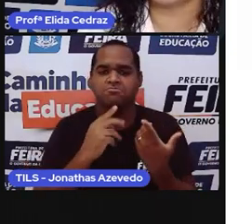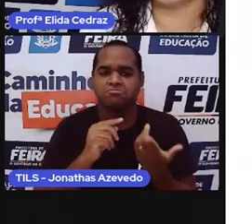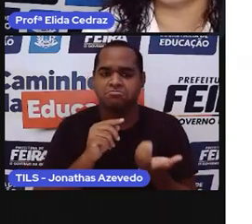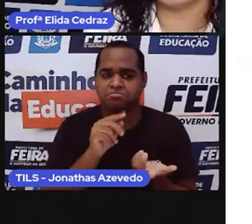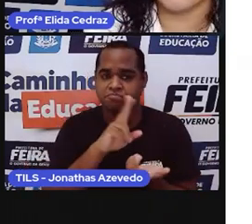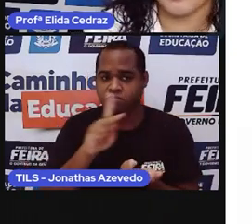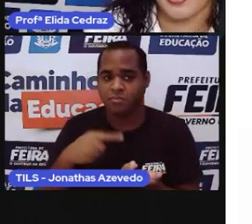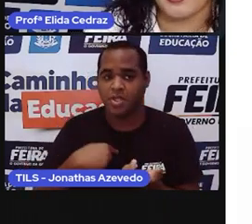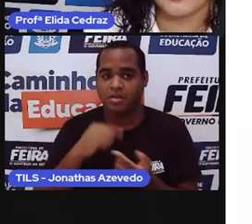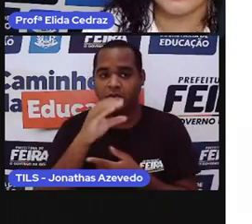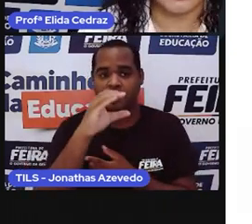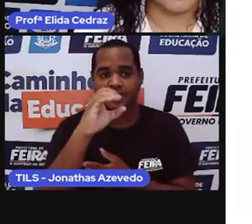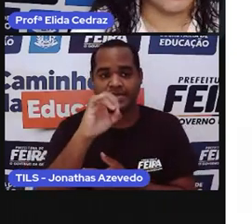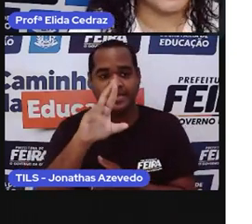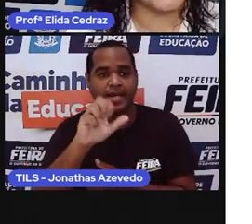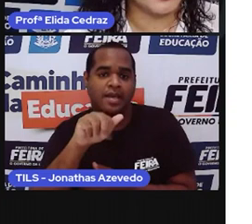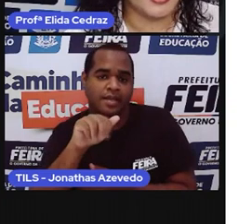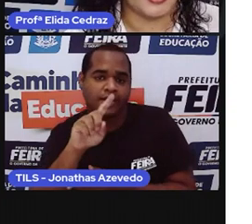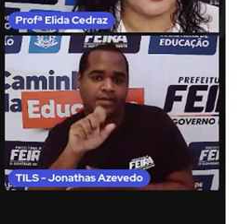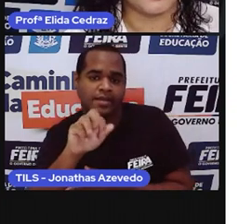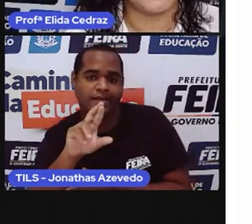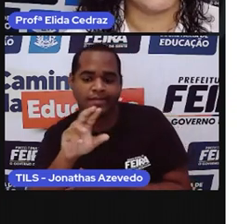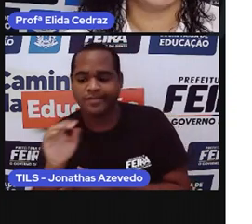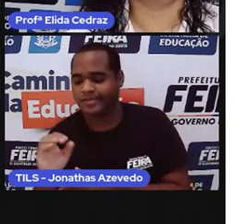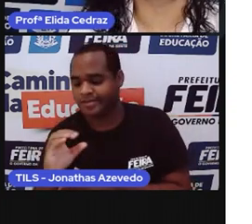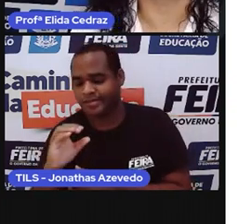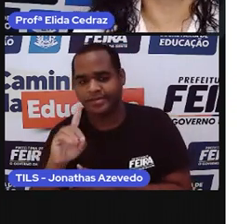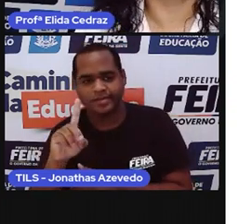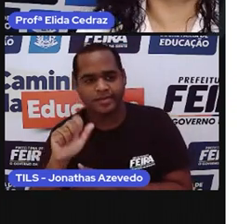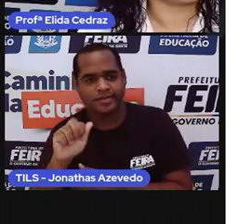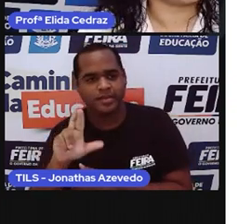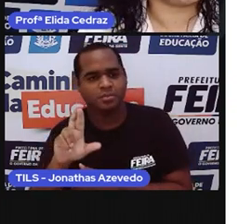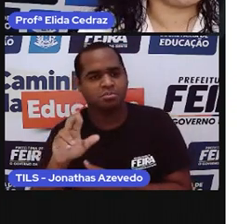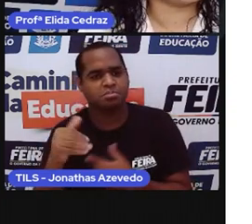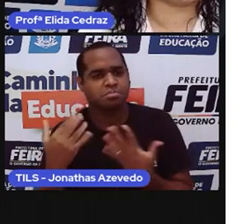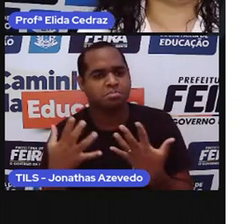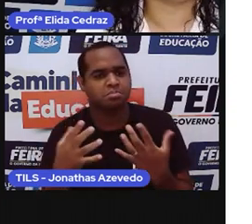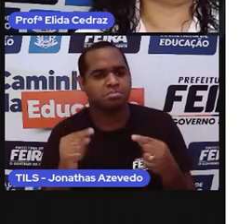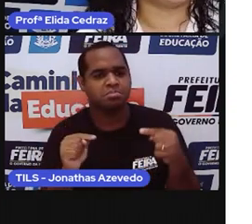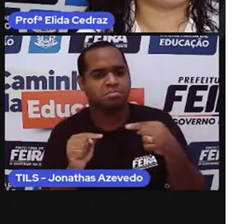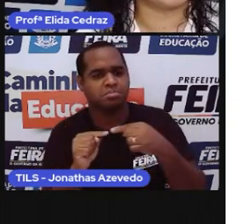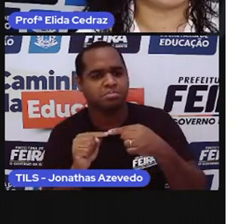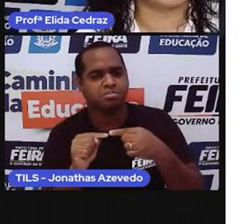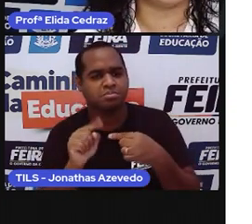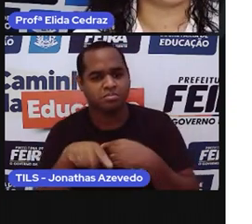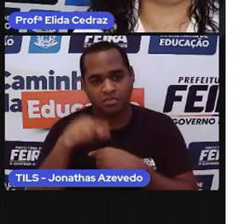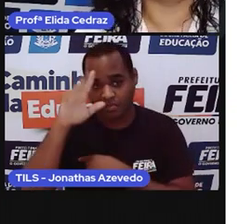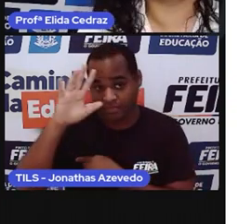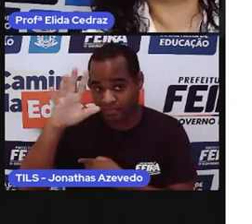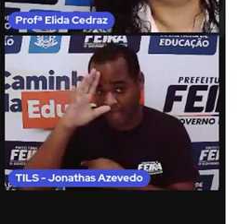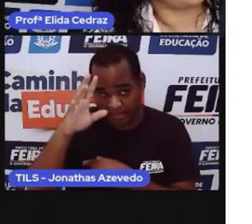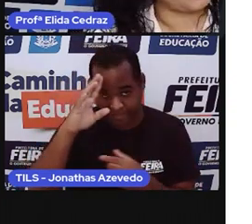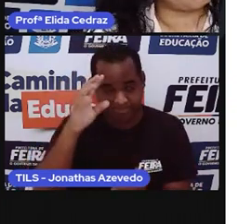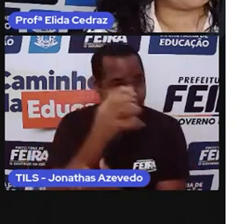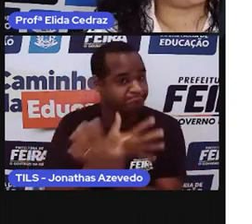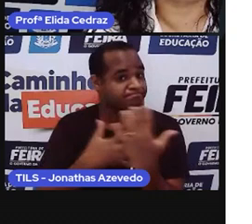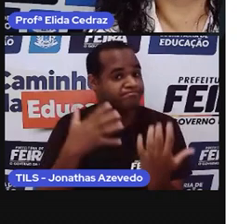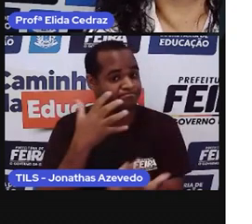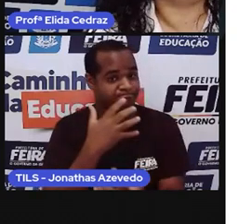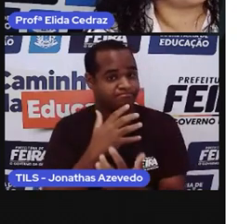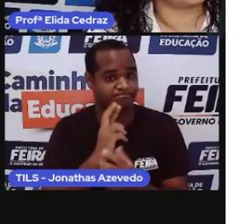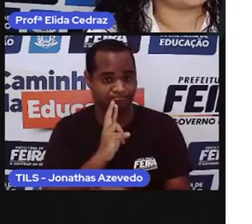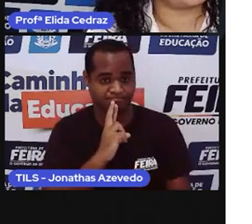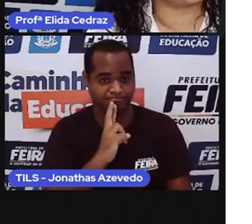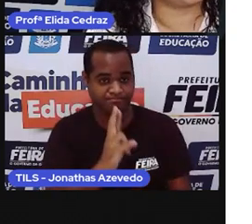marcou cirandar e dar? Pensa um pouquinho e no finalzinho da música a